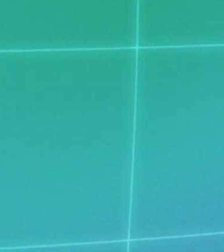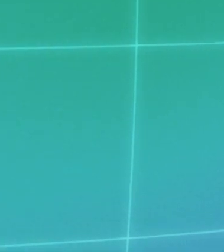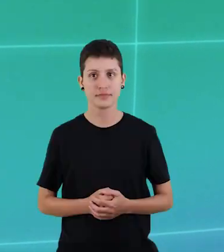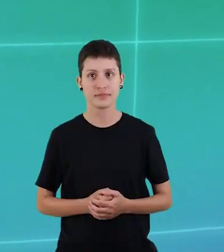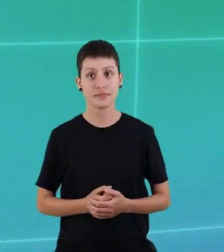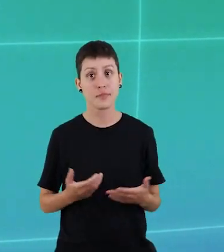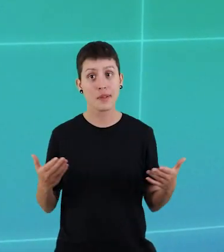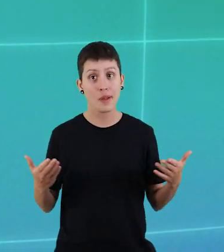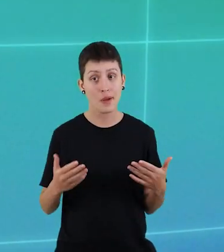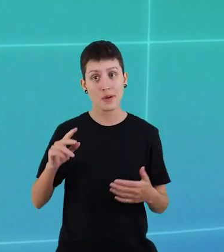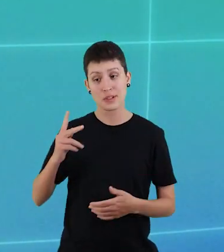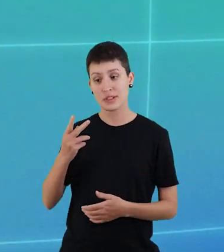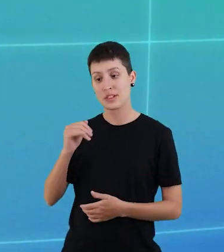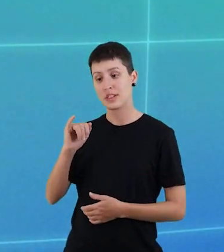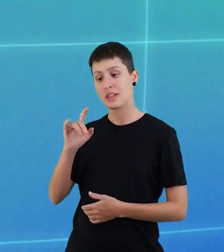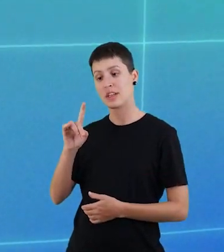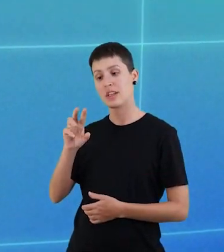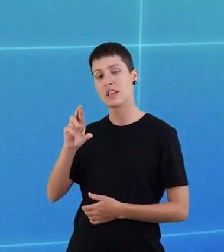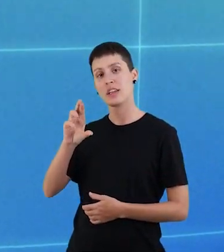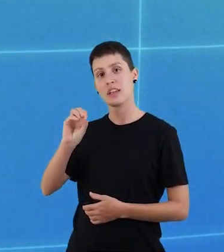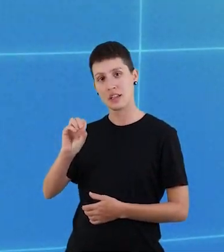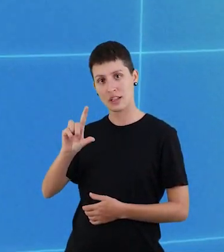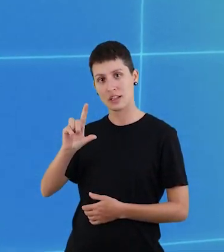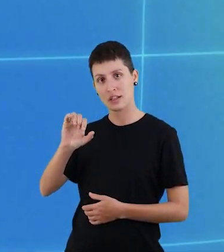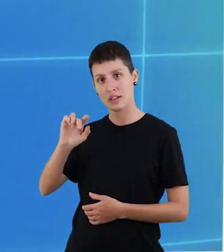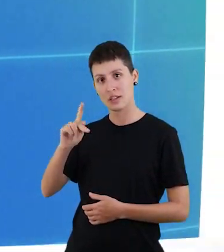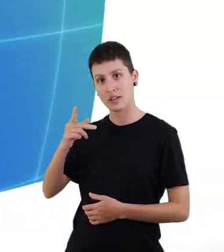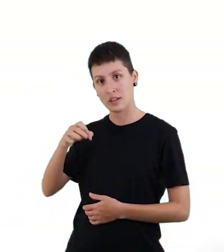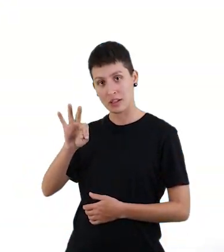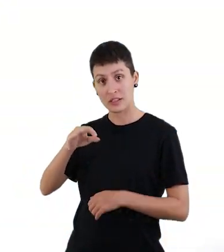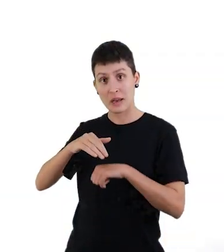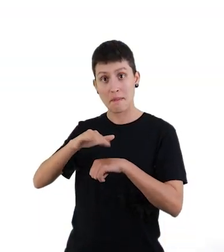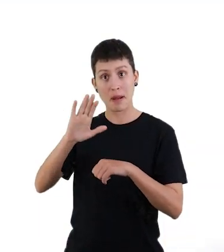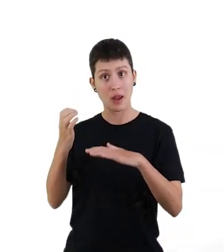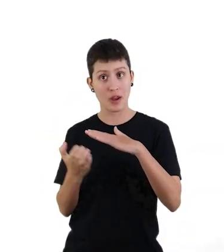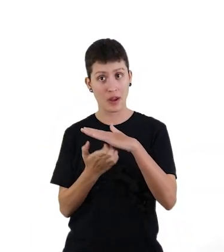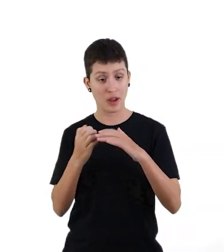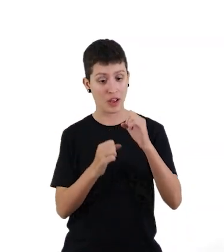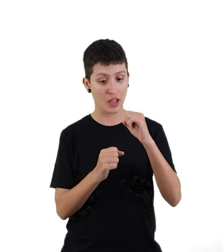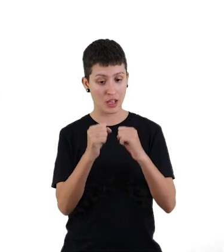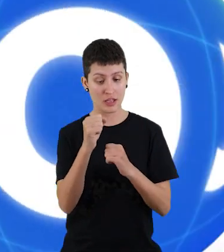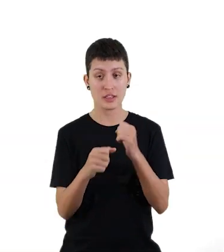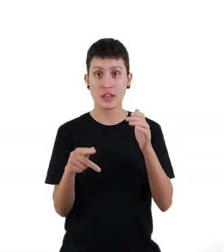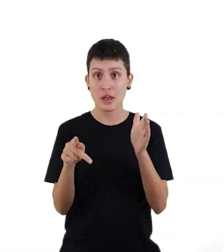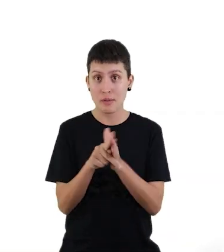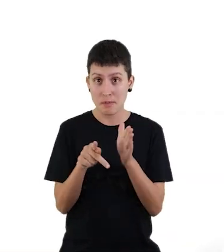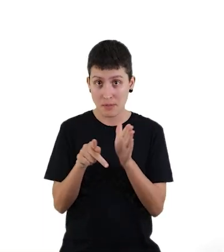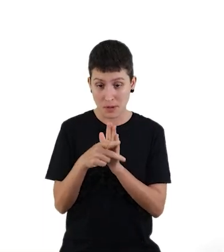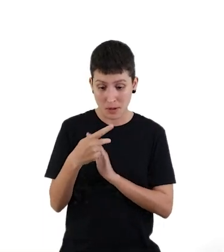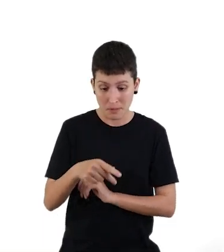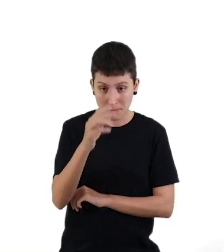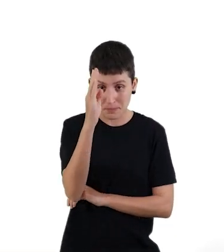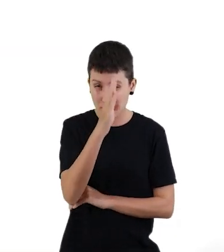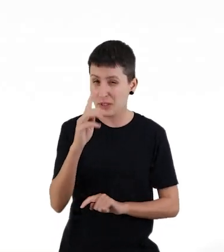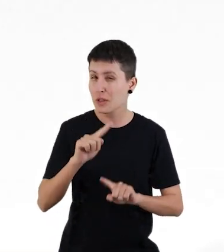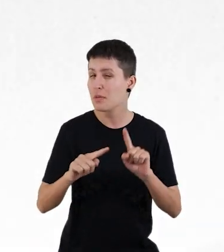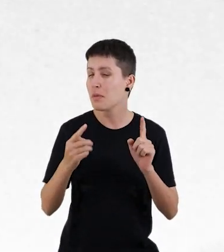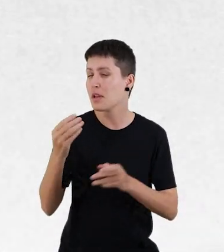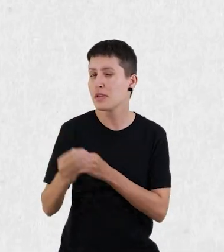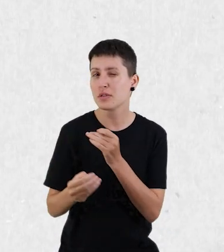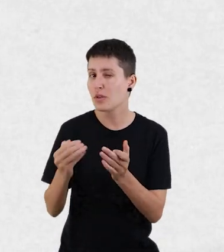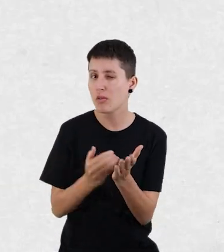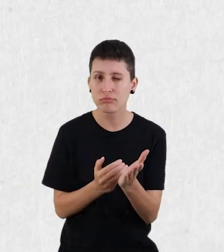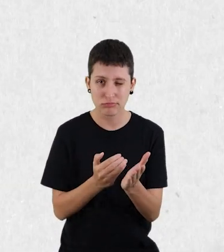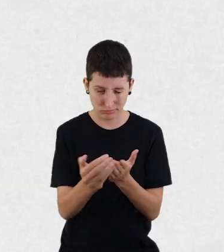Hoje a Hidrolite é a maior indústria de órteses do Brasil. Mas você sabe como tudo isso iniciou? Vamos